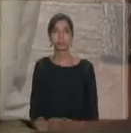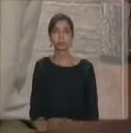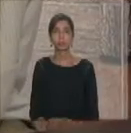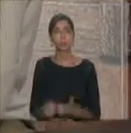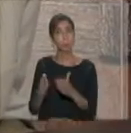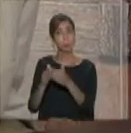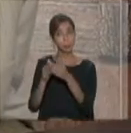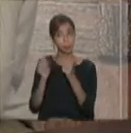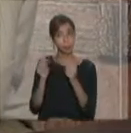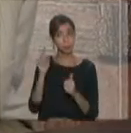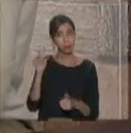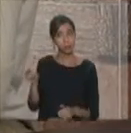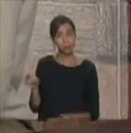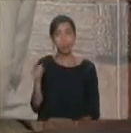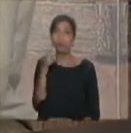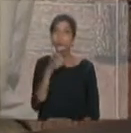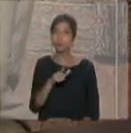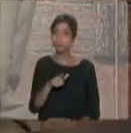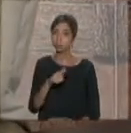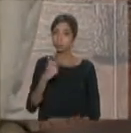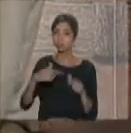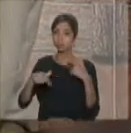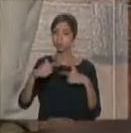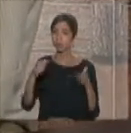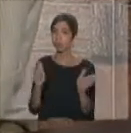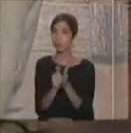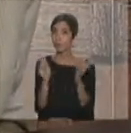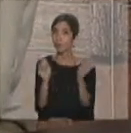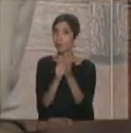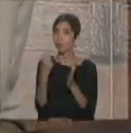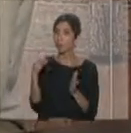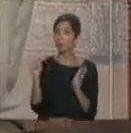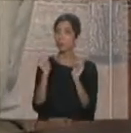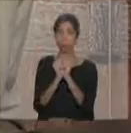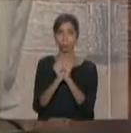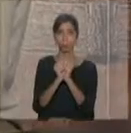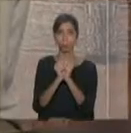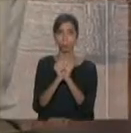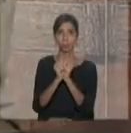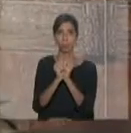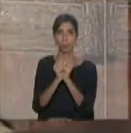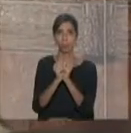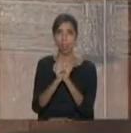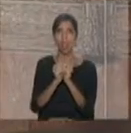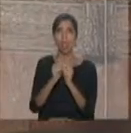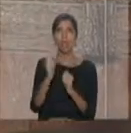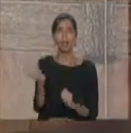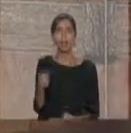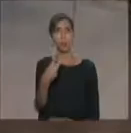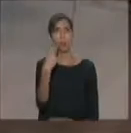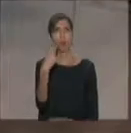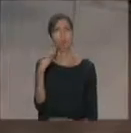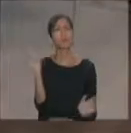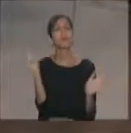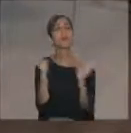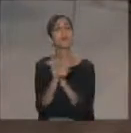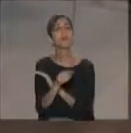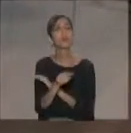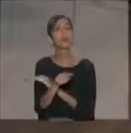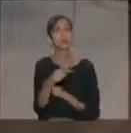Para pedir a você para arranjar um lugar para ele no jornal, no seu jornal. Aí ele virou para mim e disse assim: